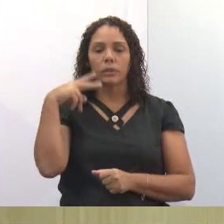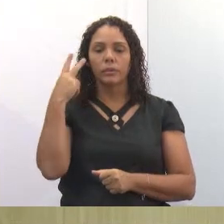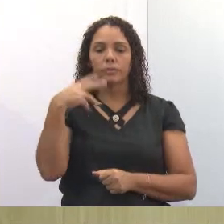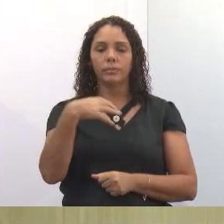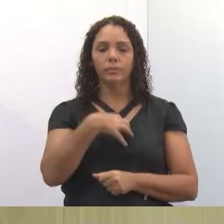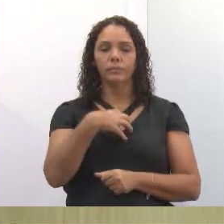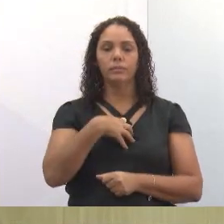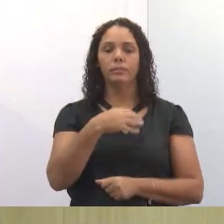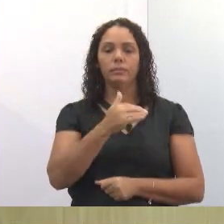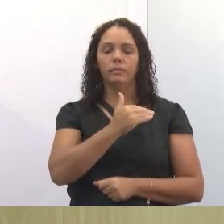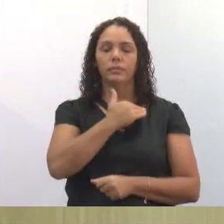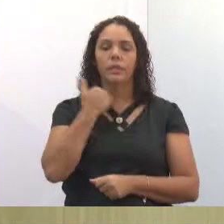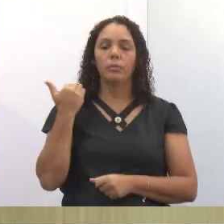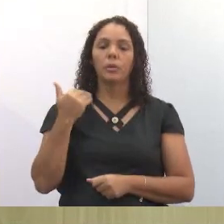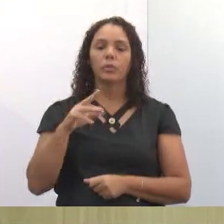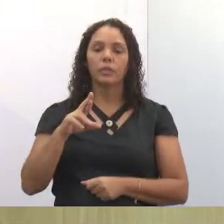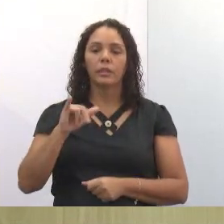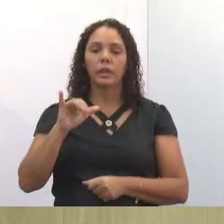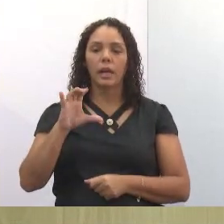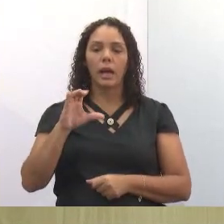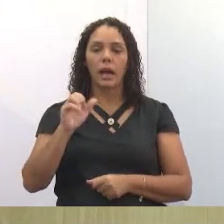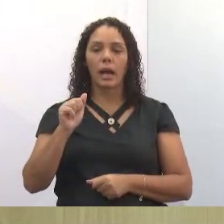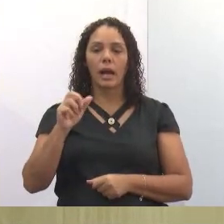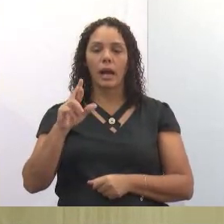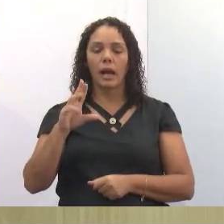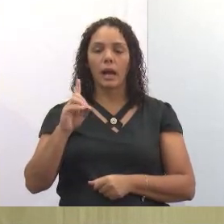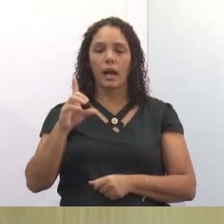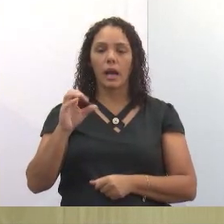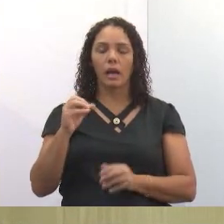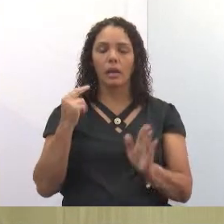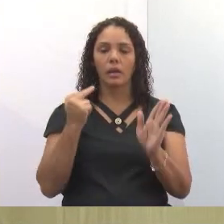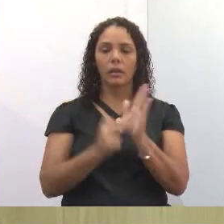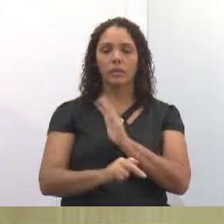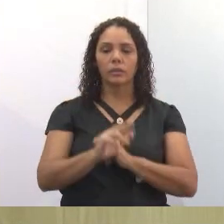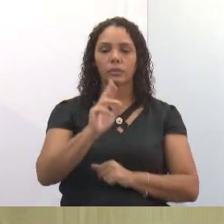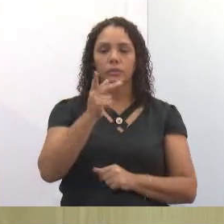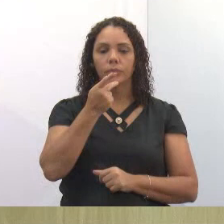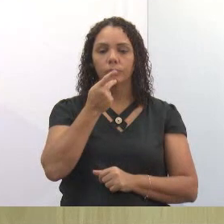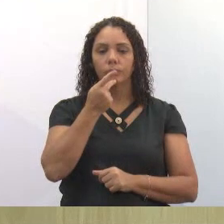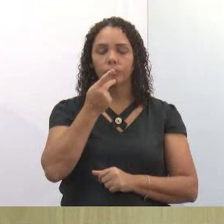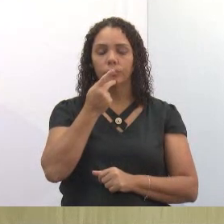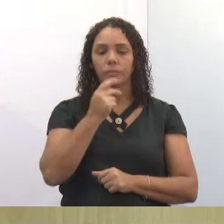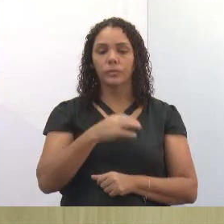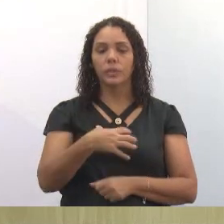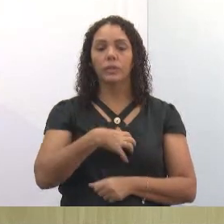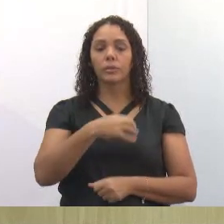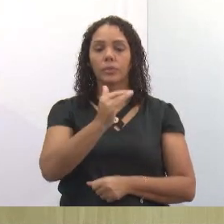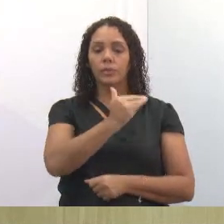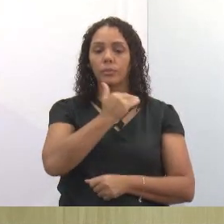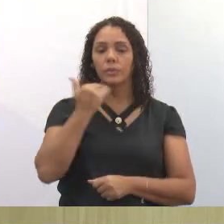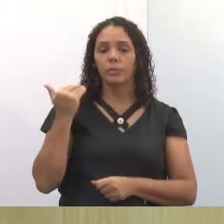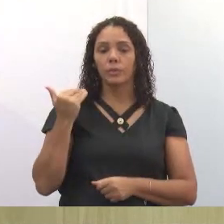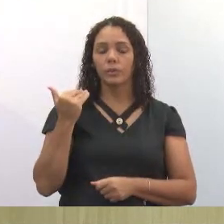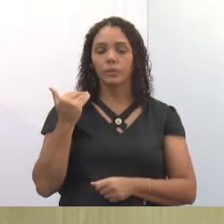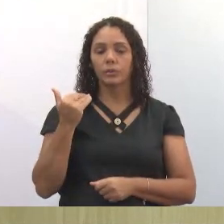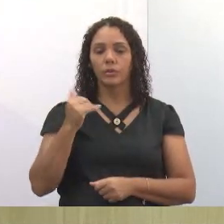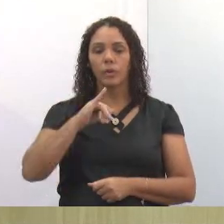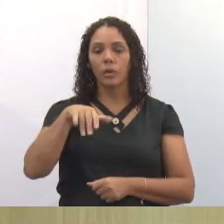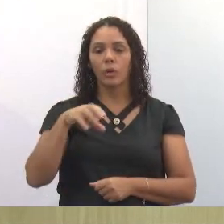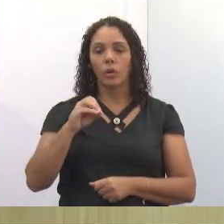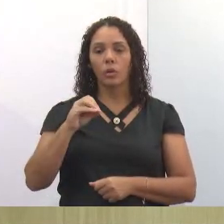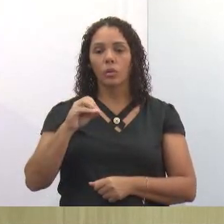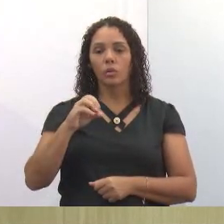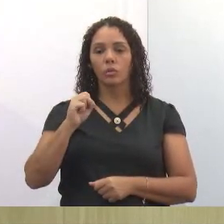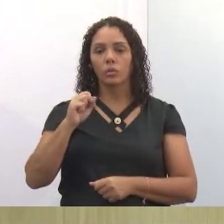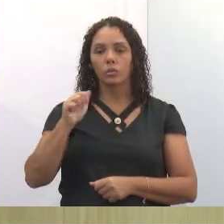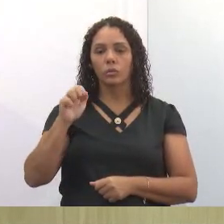Voto pesar pelo falecimento de Ricardo Moreira. Voto formulado pelo vereador Hernani Barreto. Voto pesar pelo falecimento de José